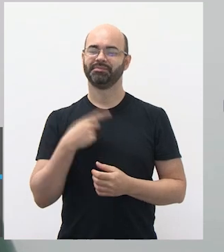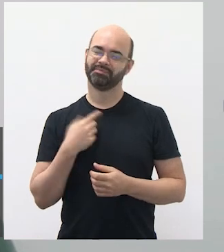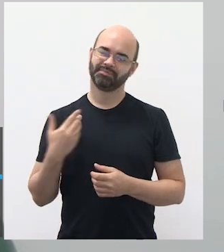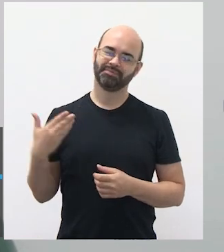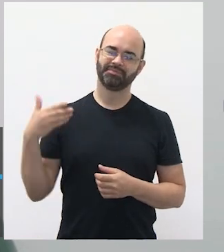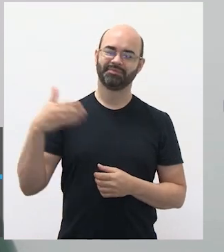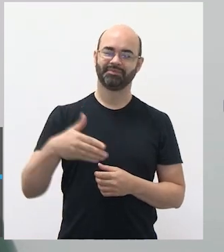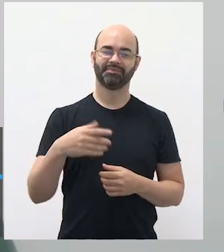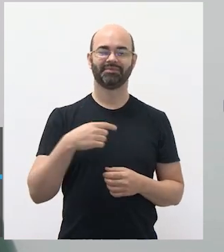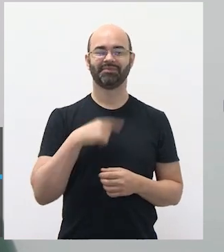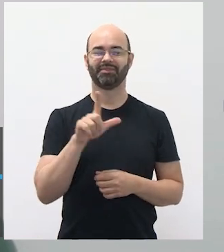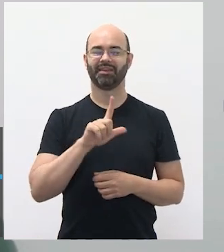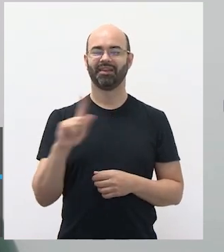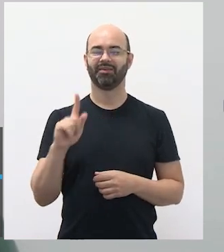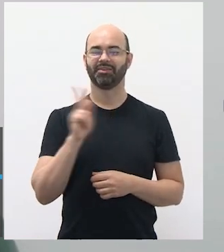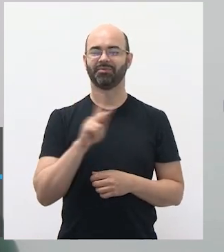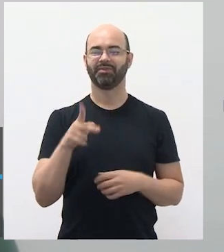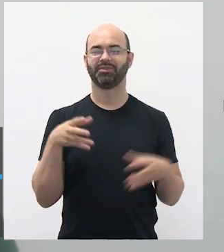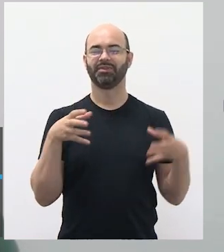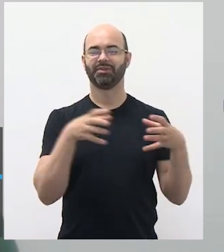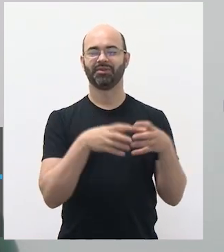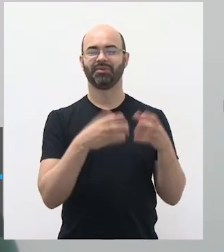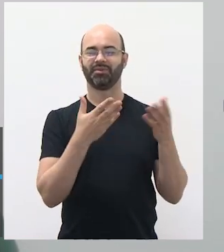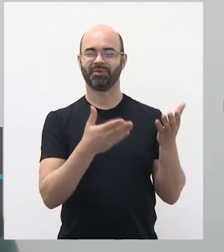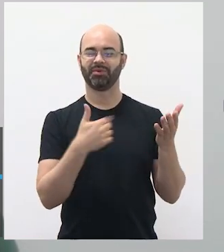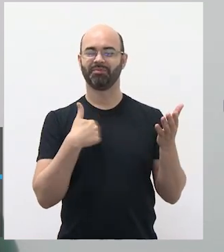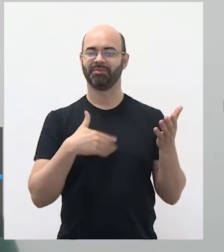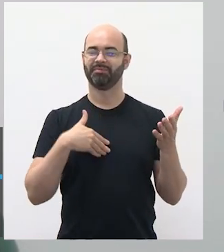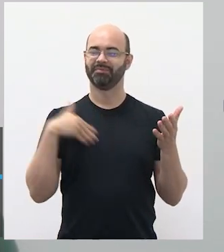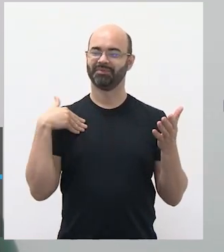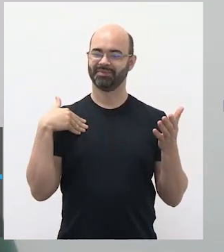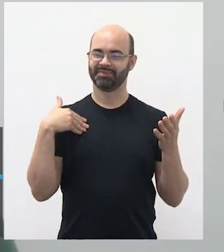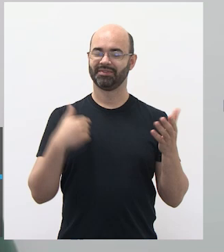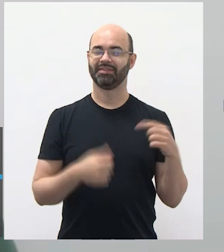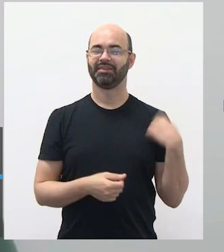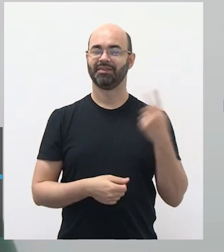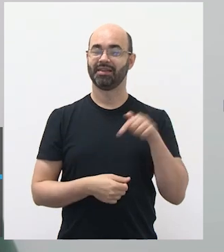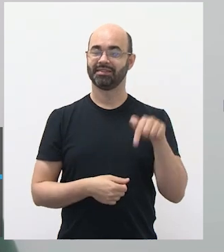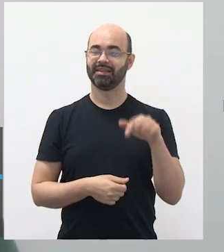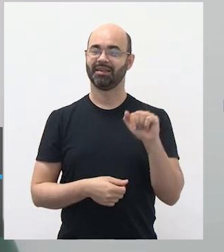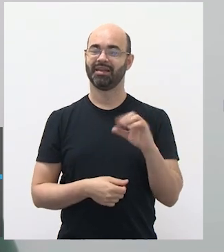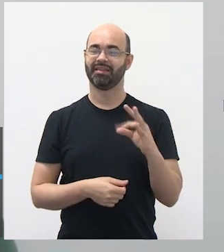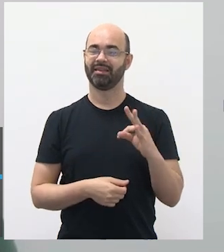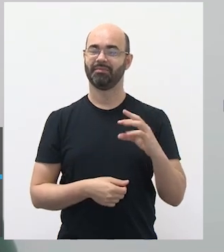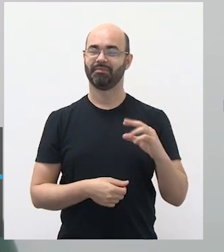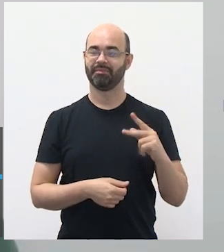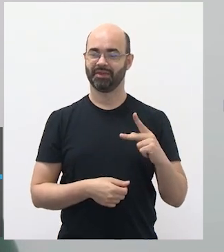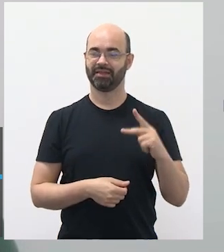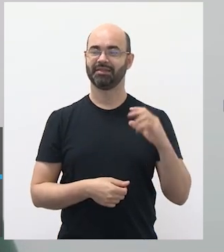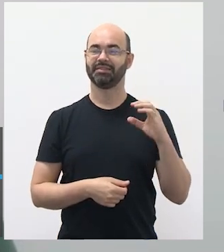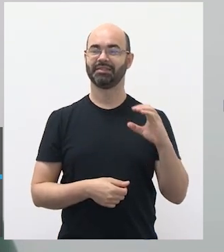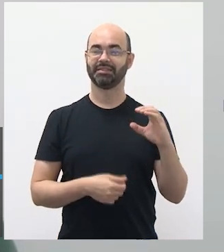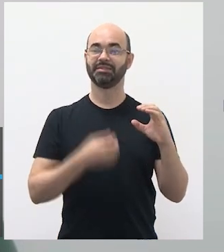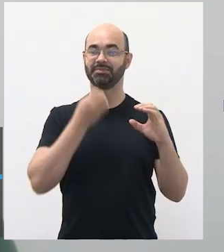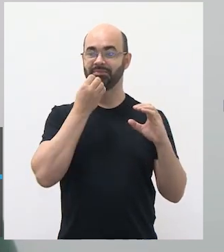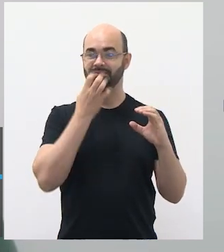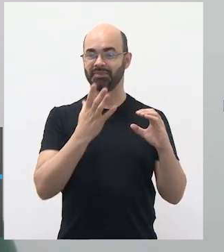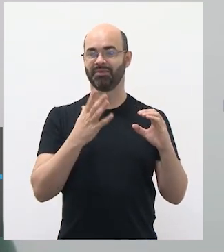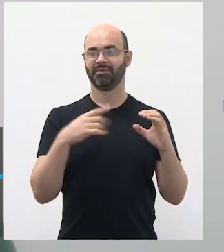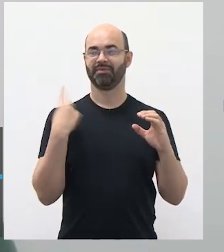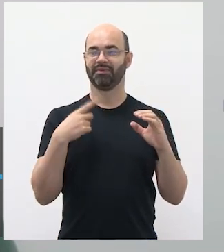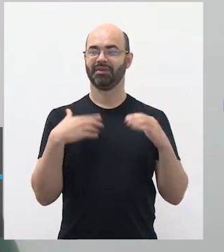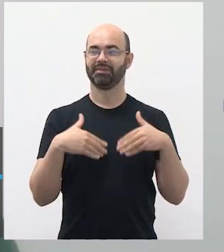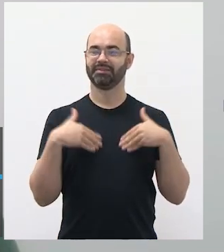de linguagens e códigos e espero que tenhamos um TPC muito produtivo, proveitoso hoje,